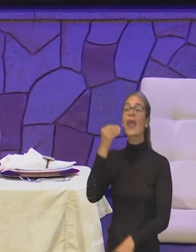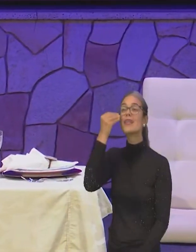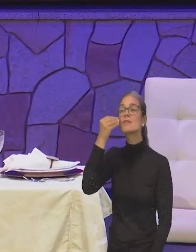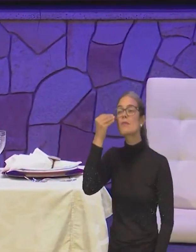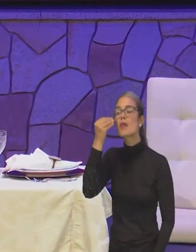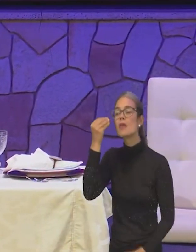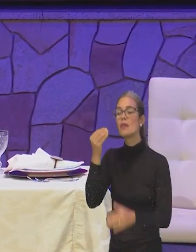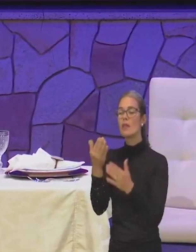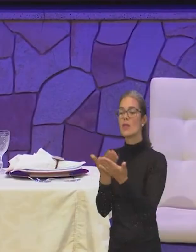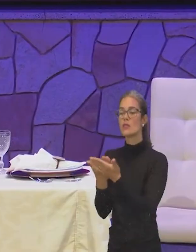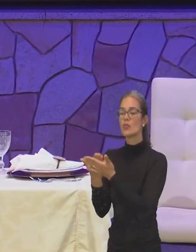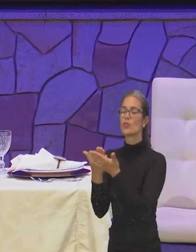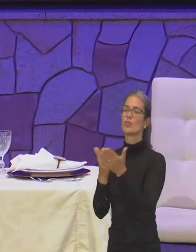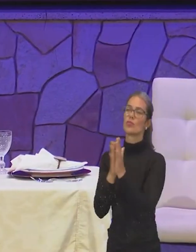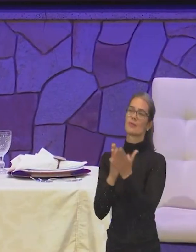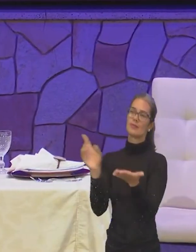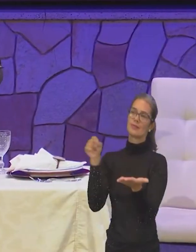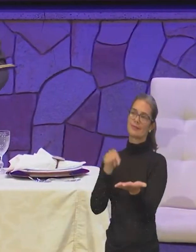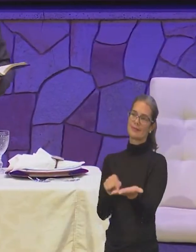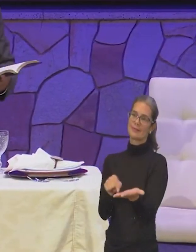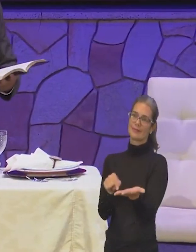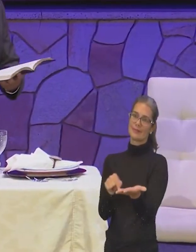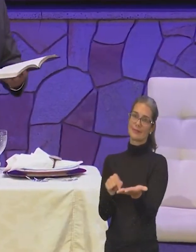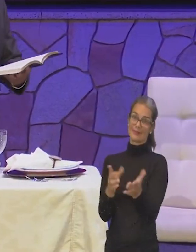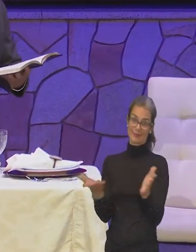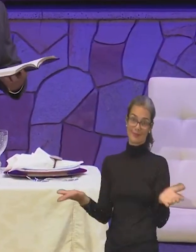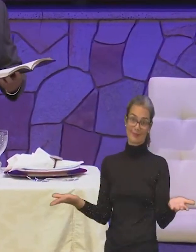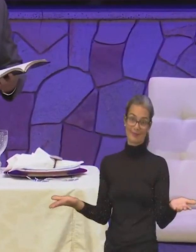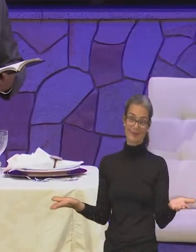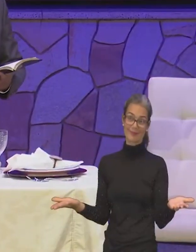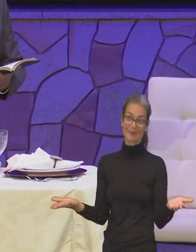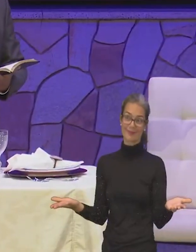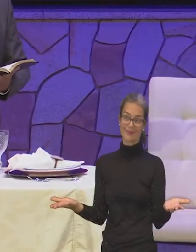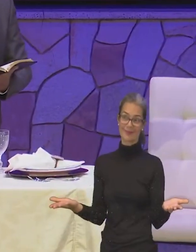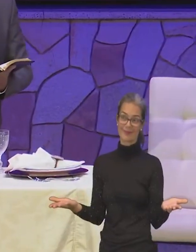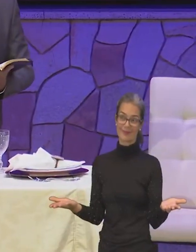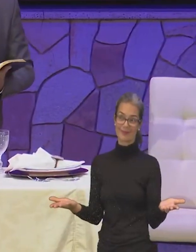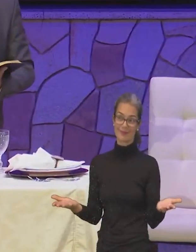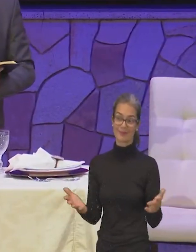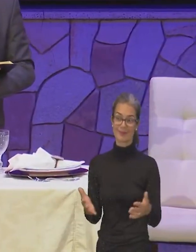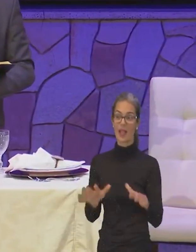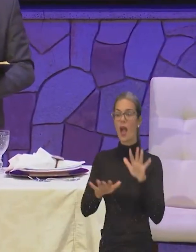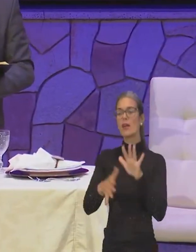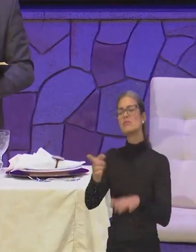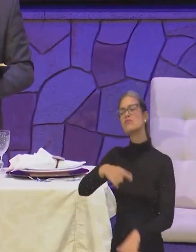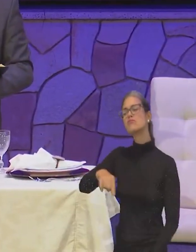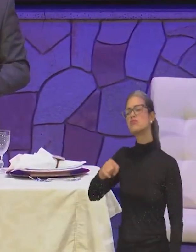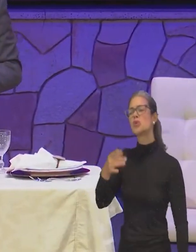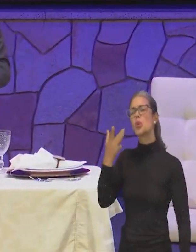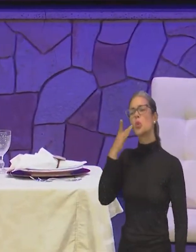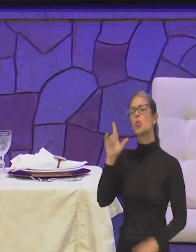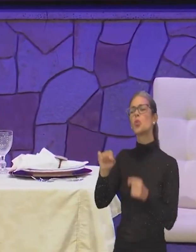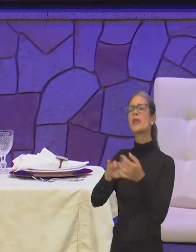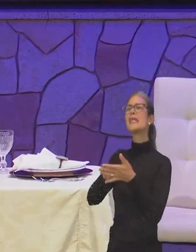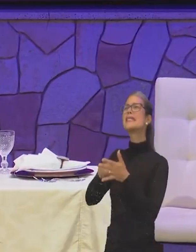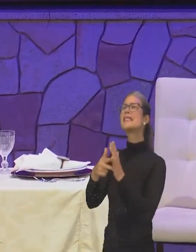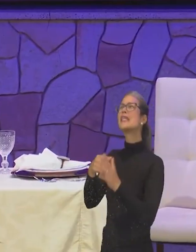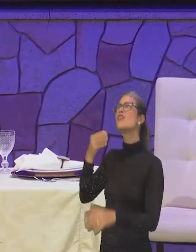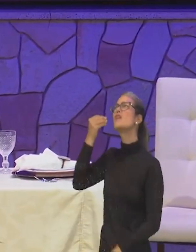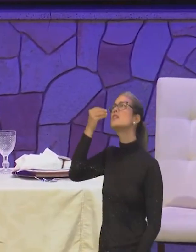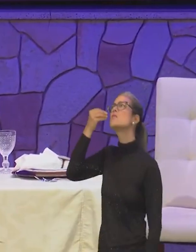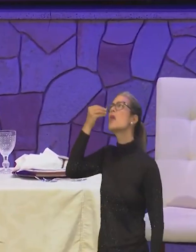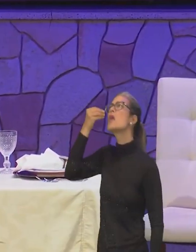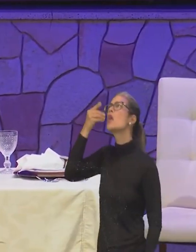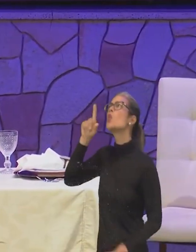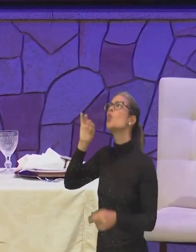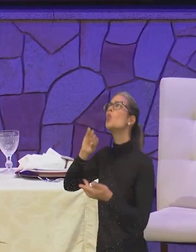Deus. Muitas vezes nós nem sabemos o que é experiência, como transmiti-la aos nossos